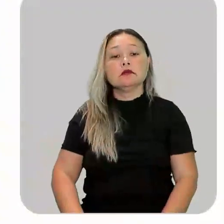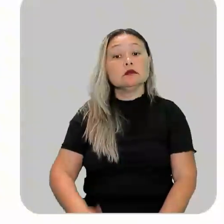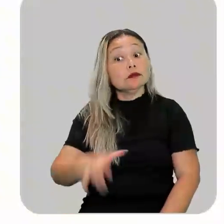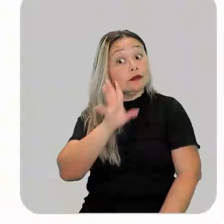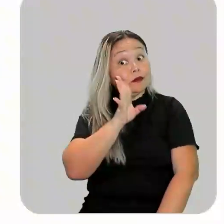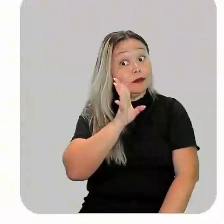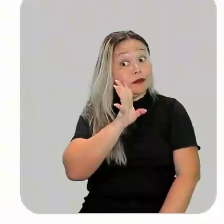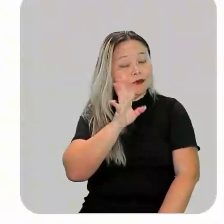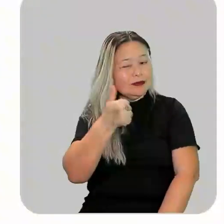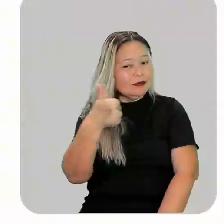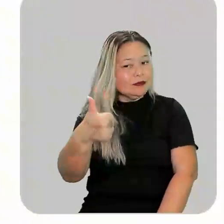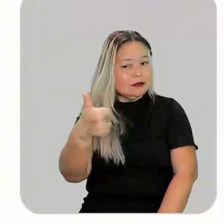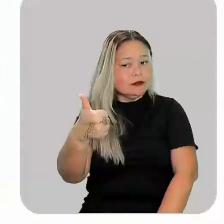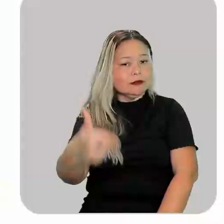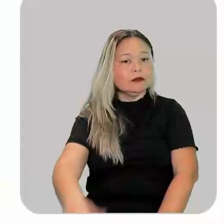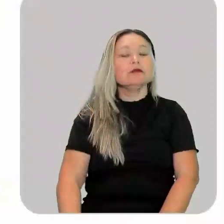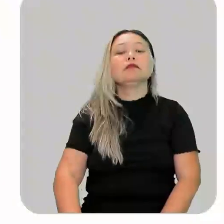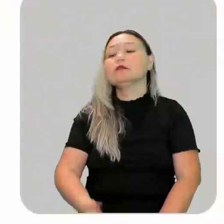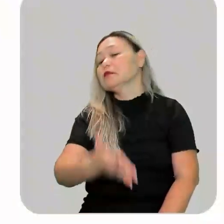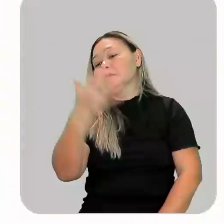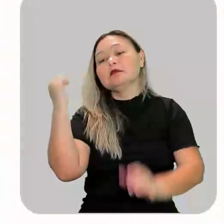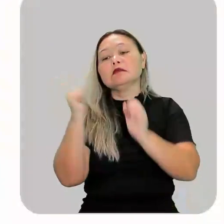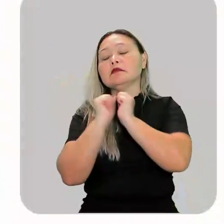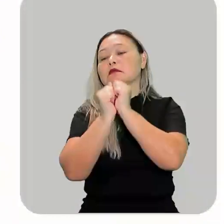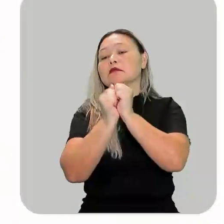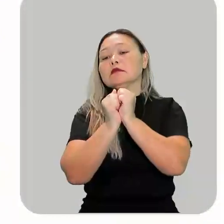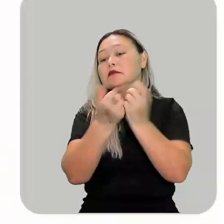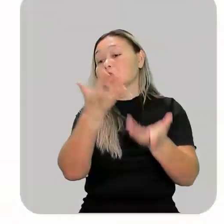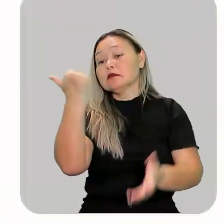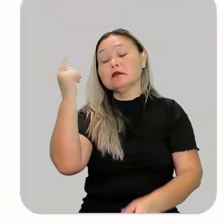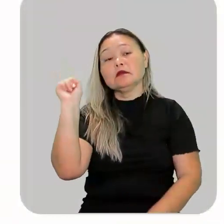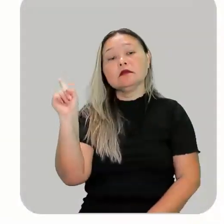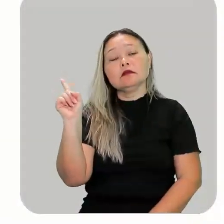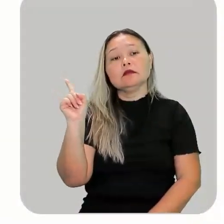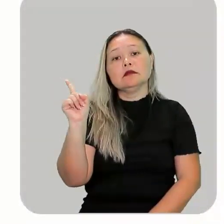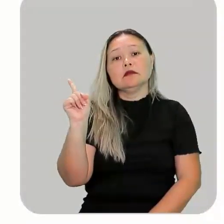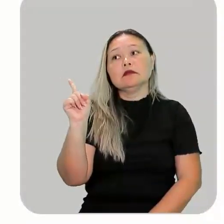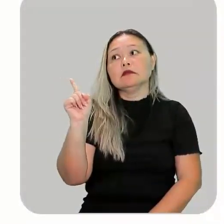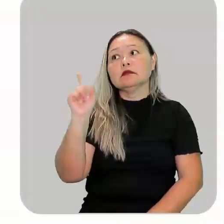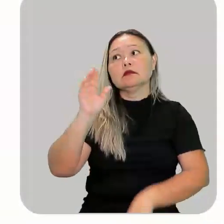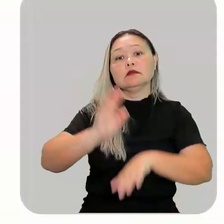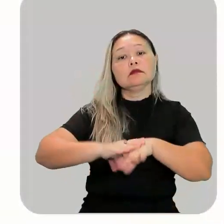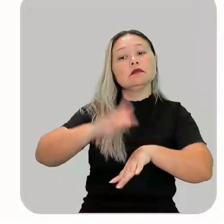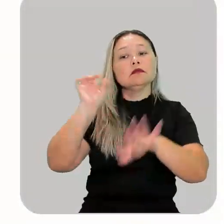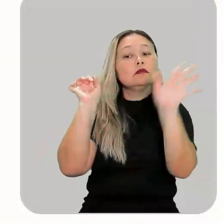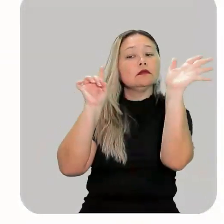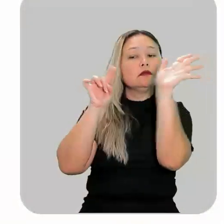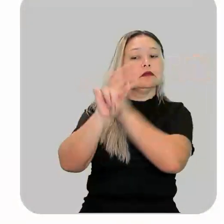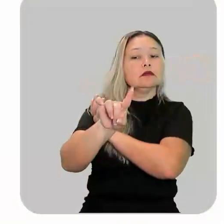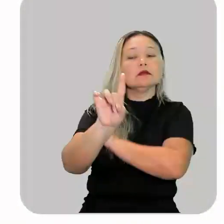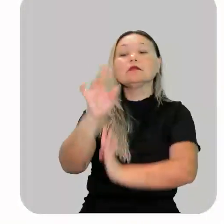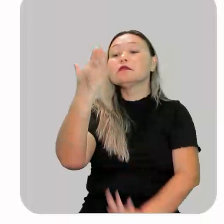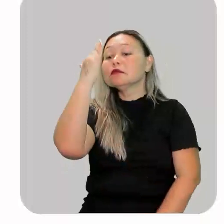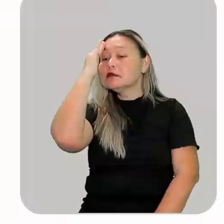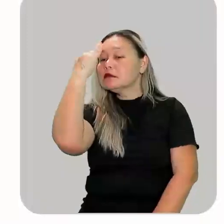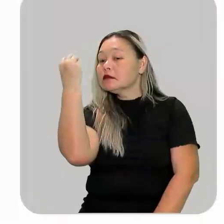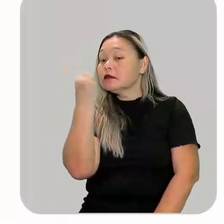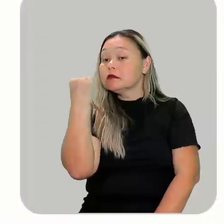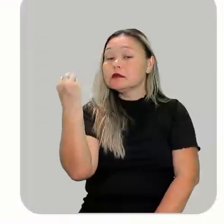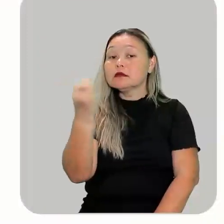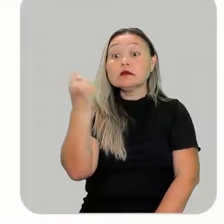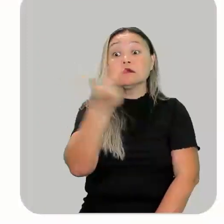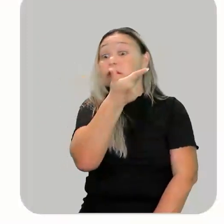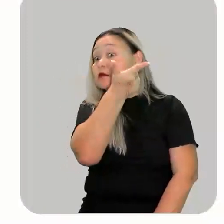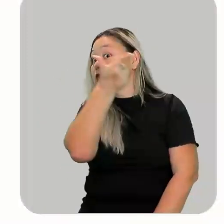que legal, beleza? Vamos junto então para mais uma? Olha lá, vamos lá? Mais uma questão. Vamos entender como funciona agora